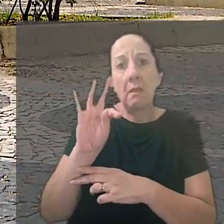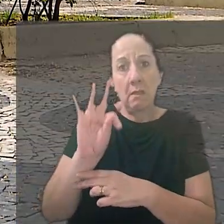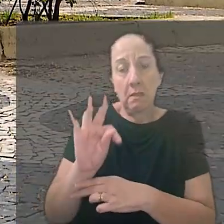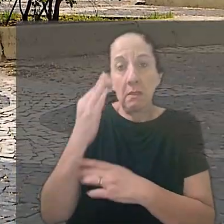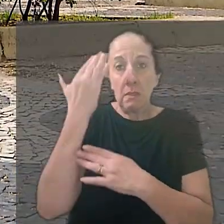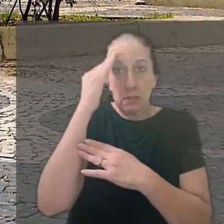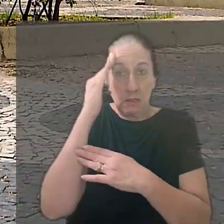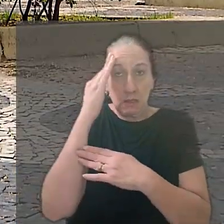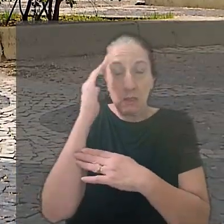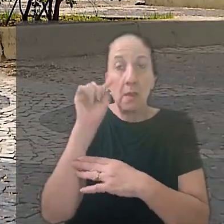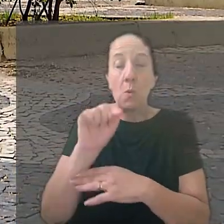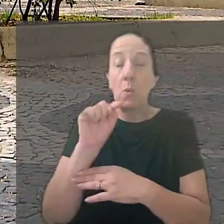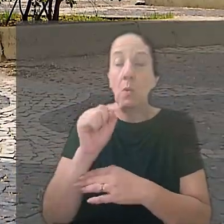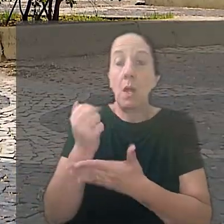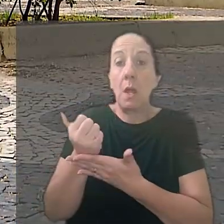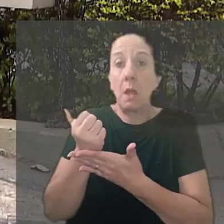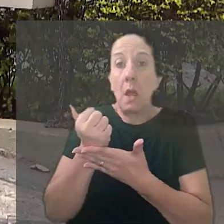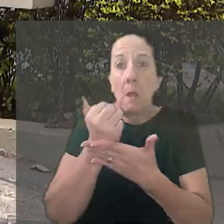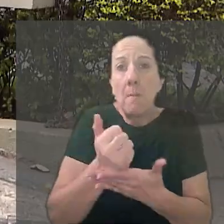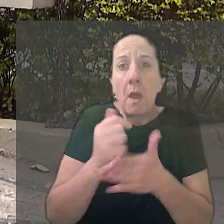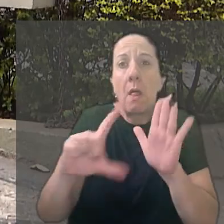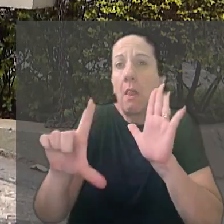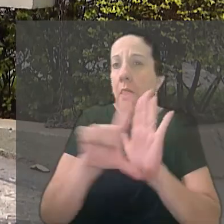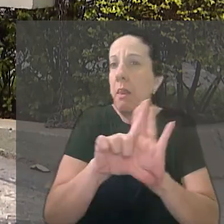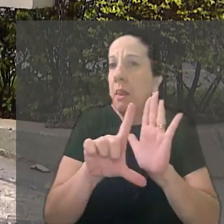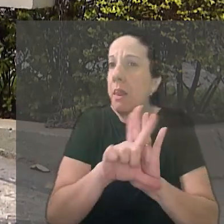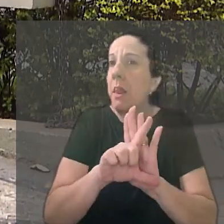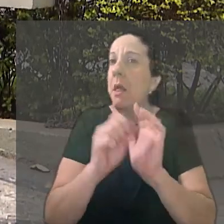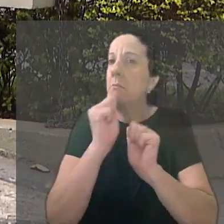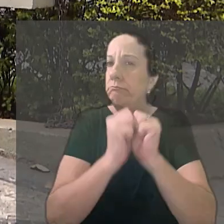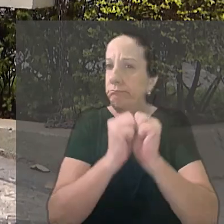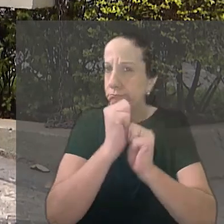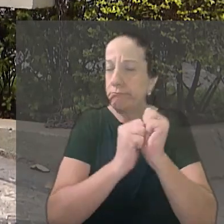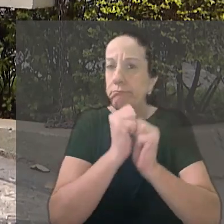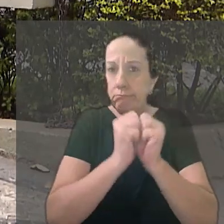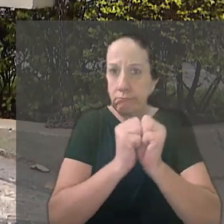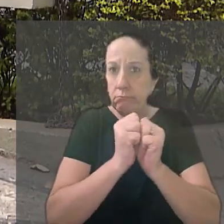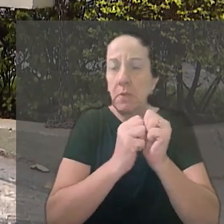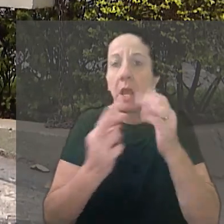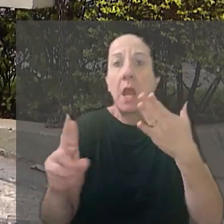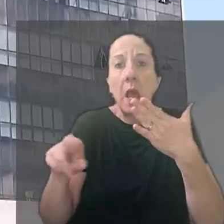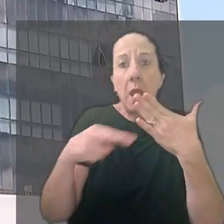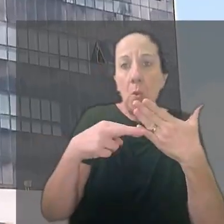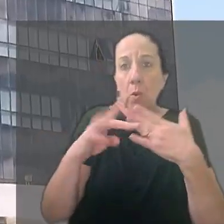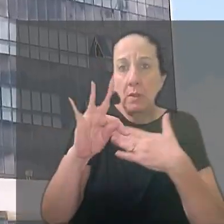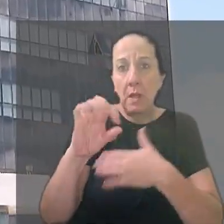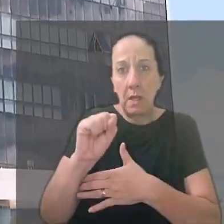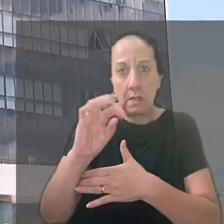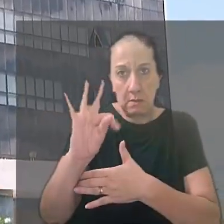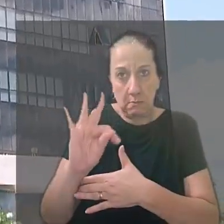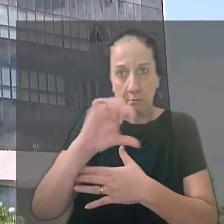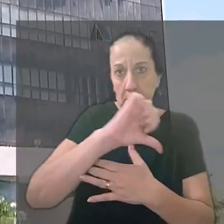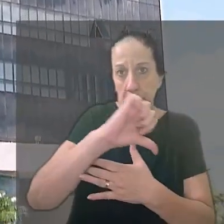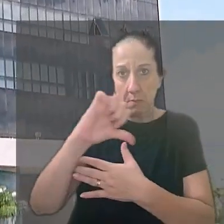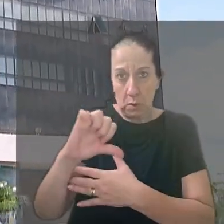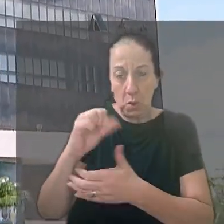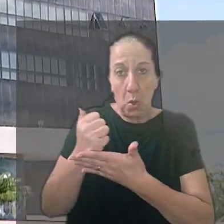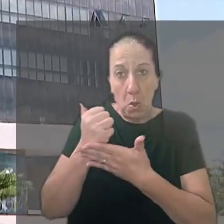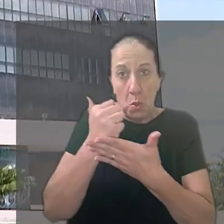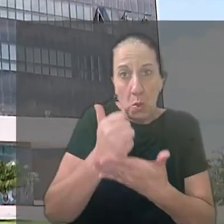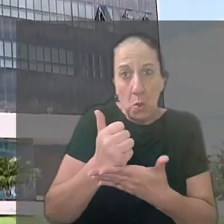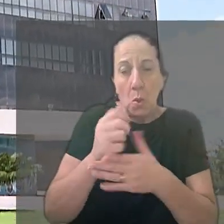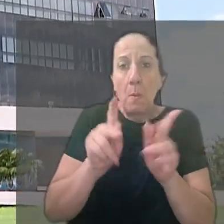Gerais. O TRT entendeu que a medida teria amparo na Lei de Propriedade Industrial. Em recurso ao TST,